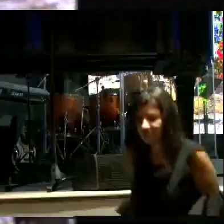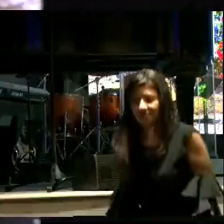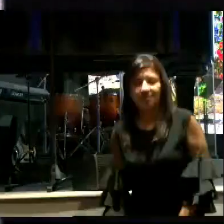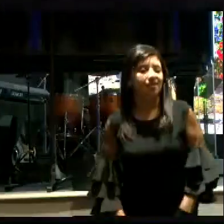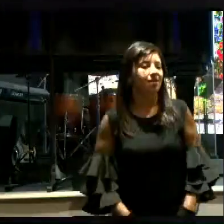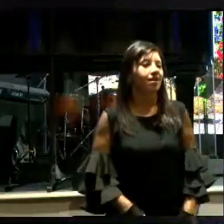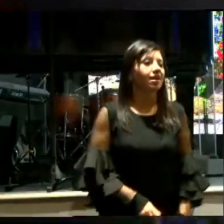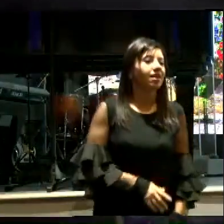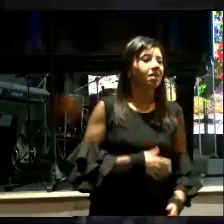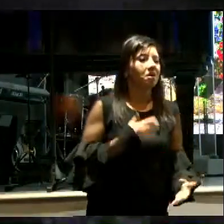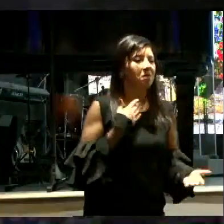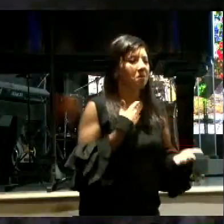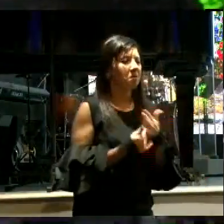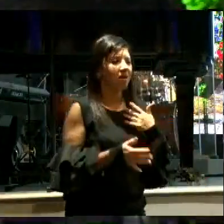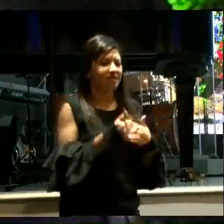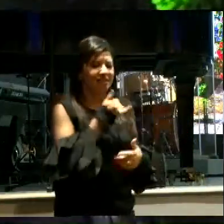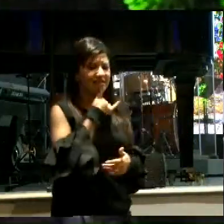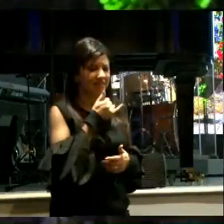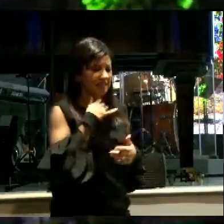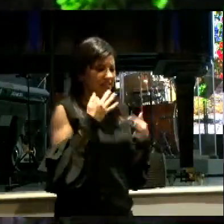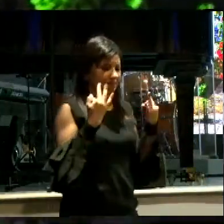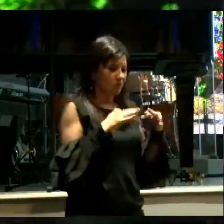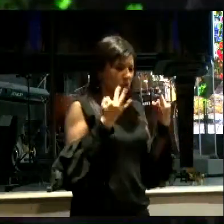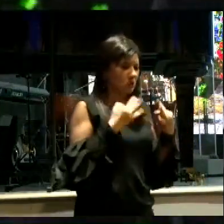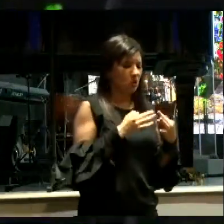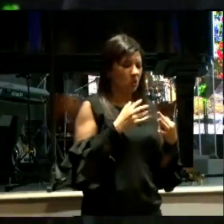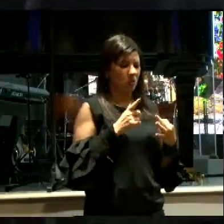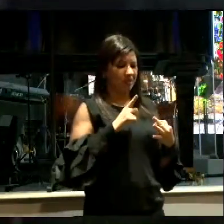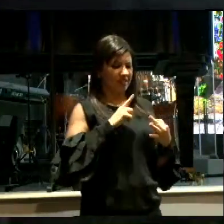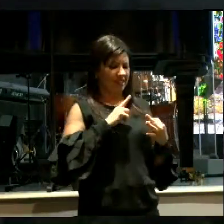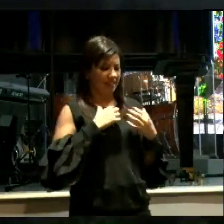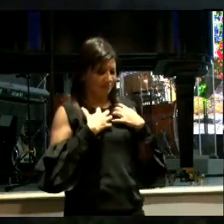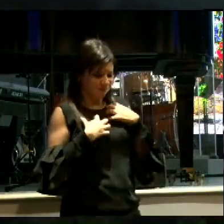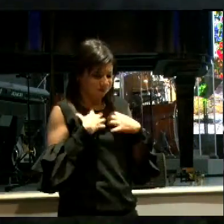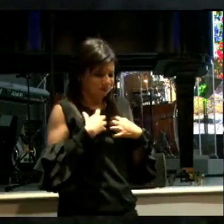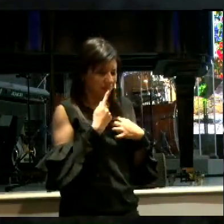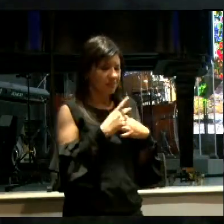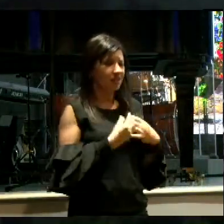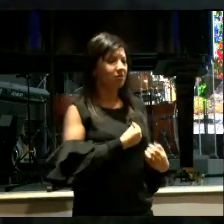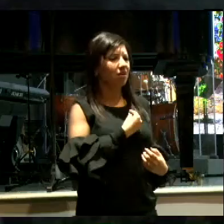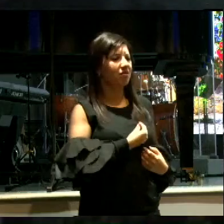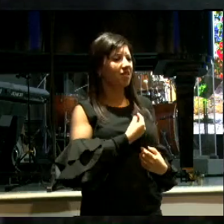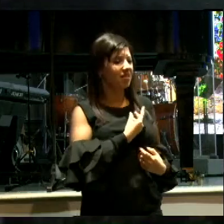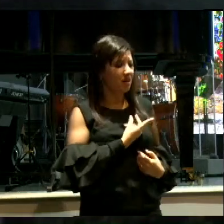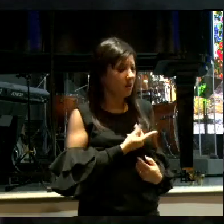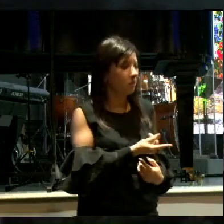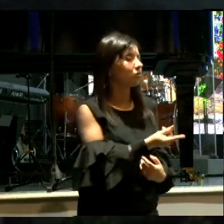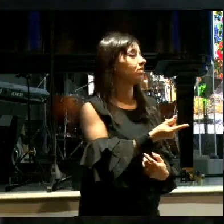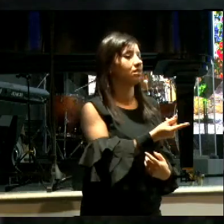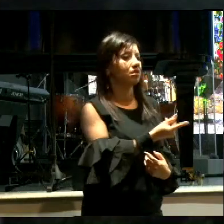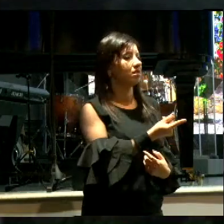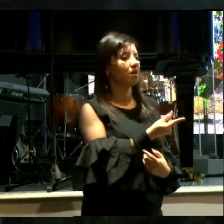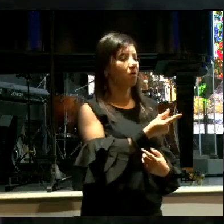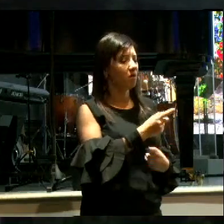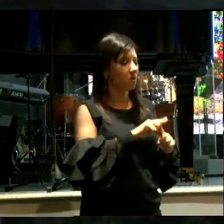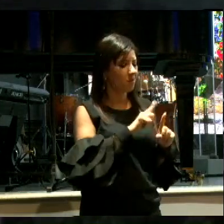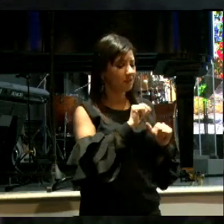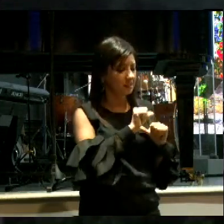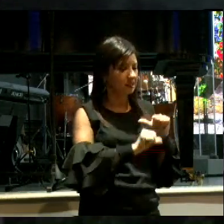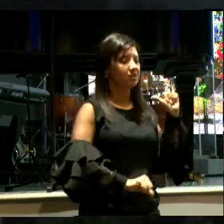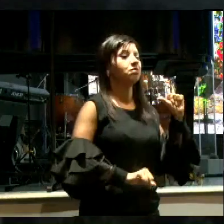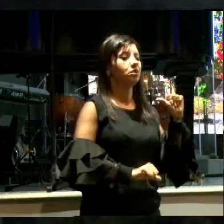sua vida, ela não venha prevalecer. Porque essa menina que não tem nome, essa